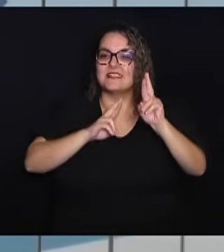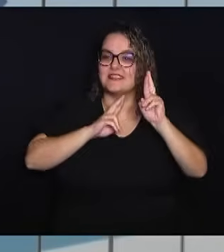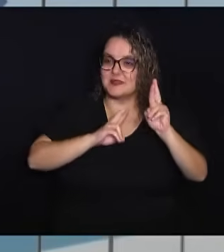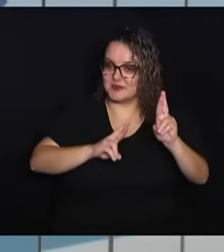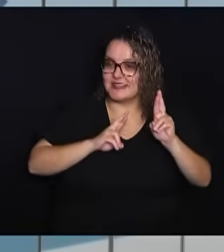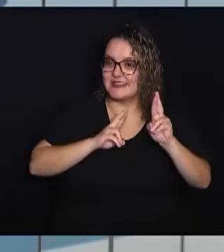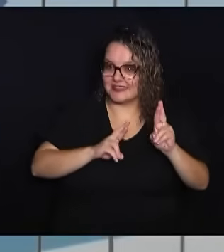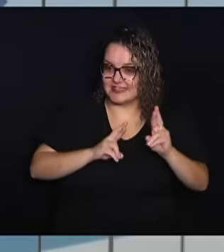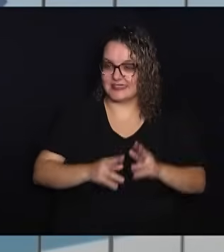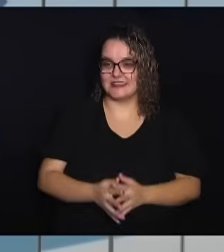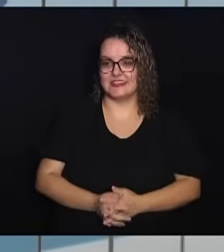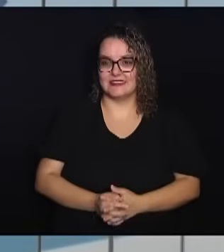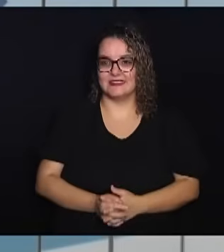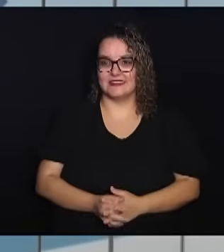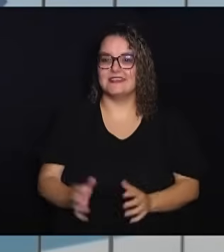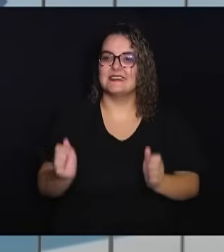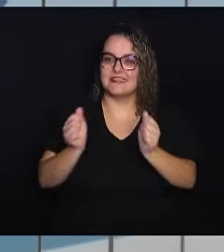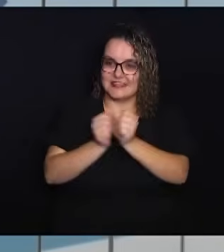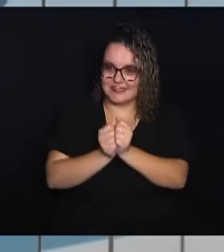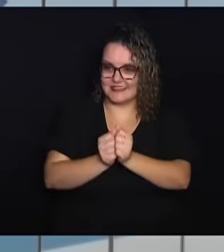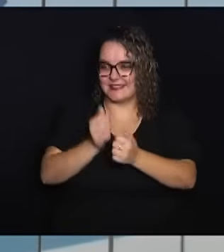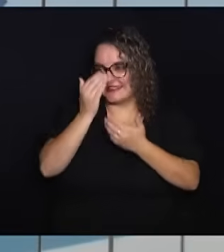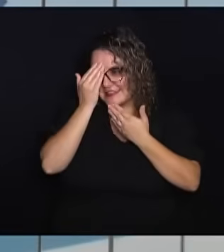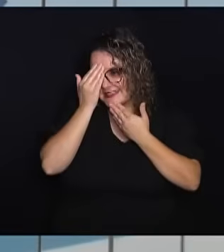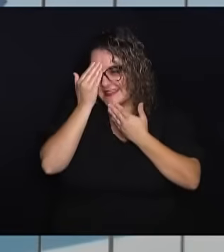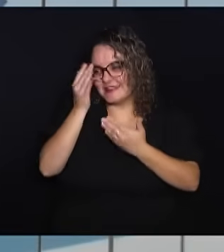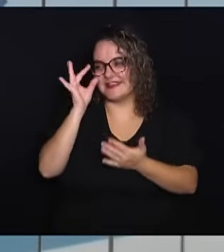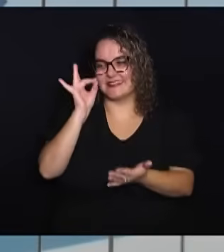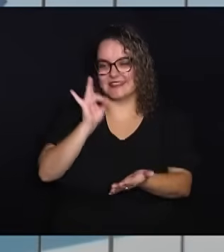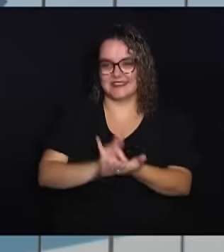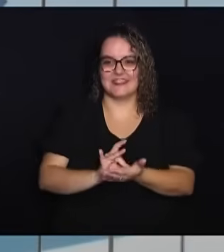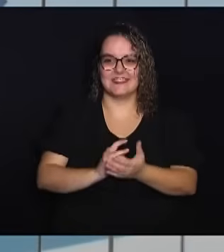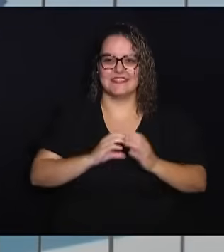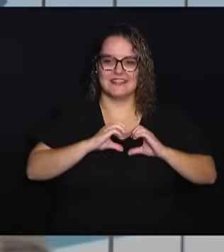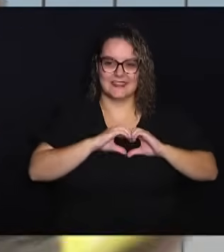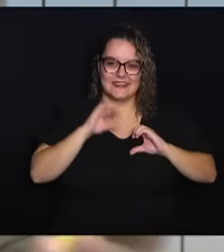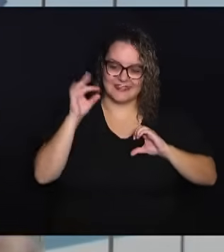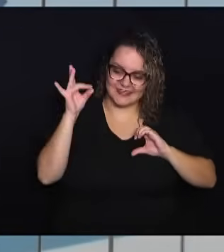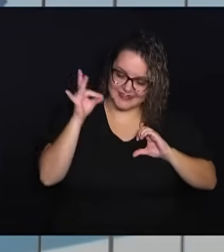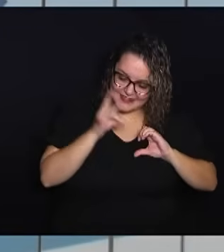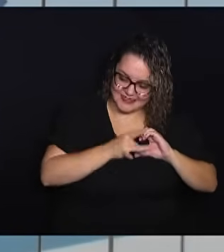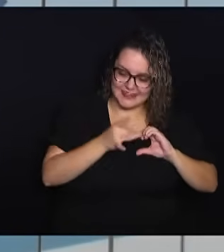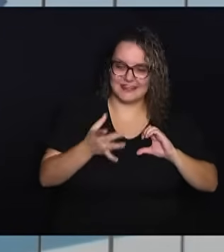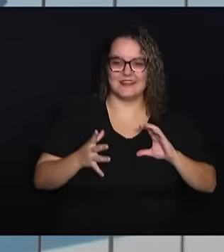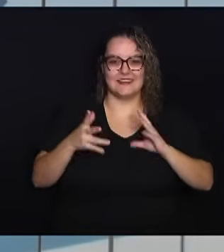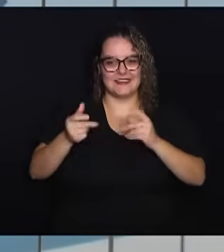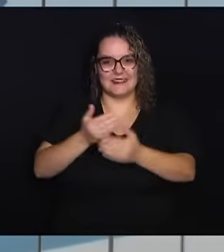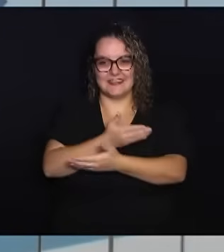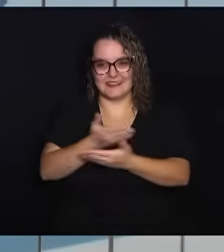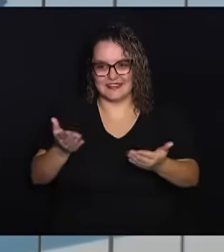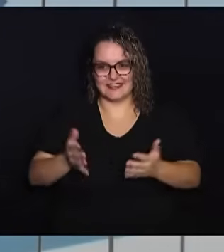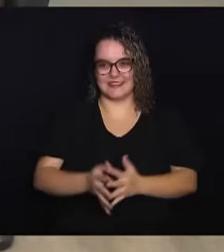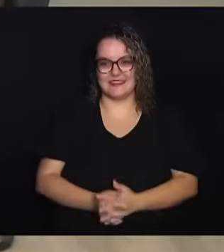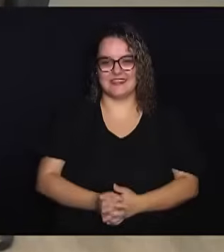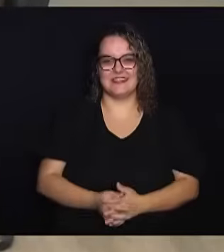esperança. E tamo junto, viu? Muito obrigado mesmo, do fundo do coração aqui, por todos vocês